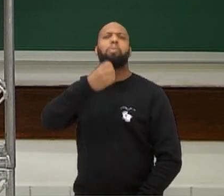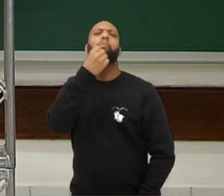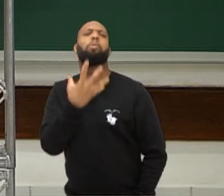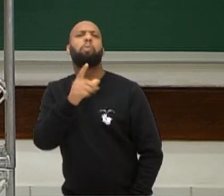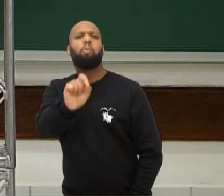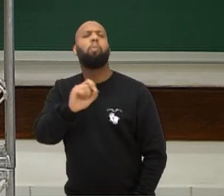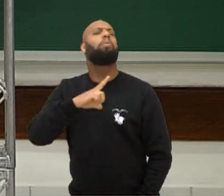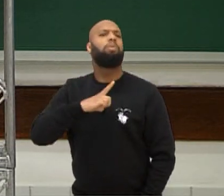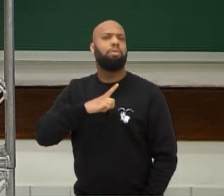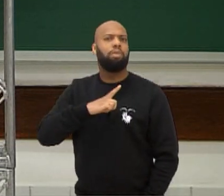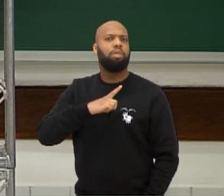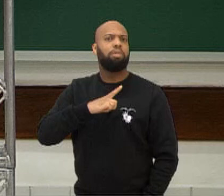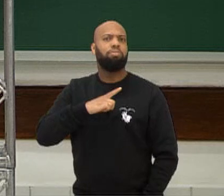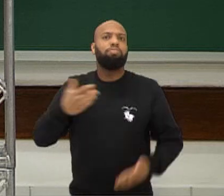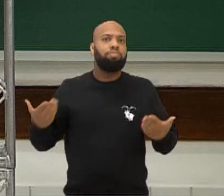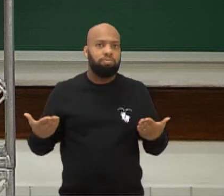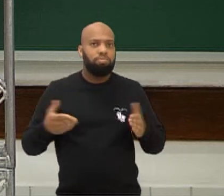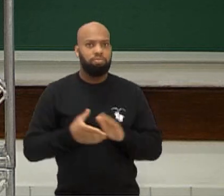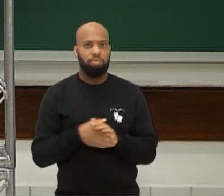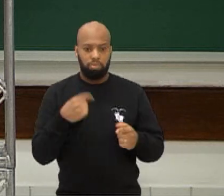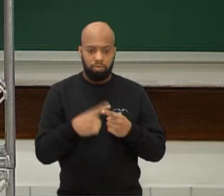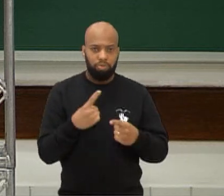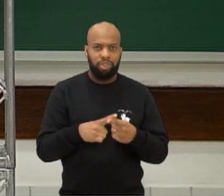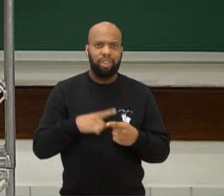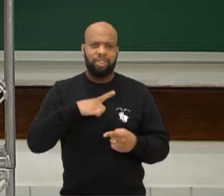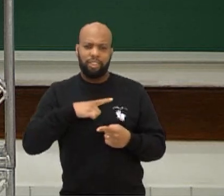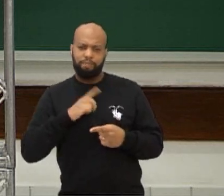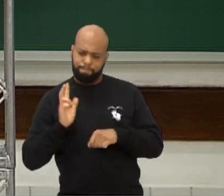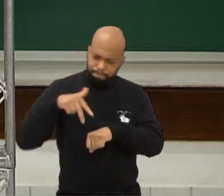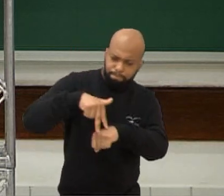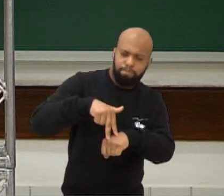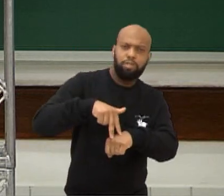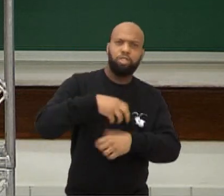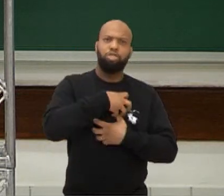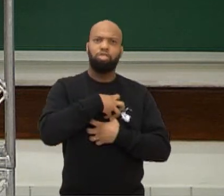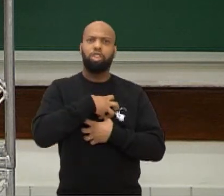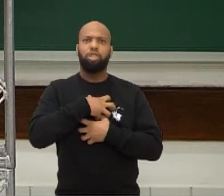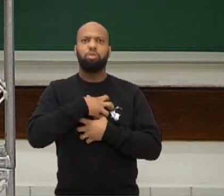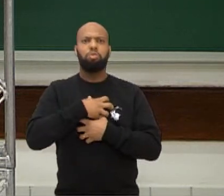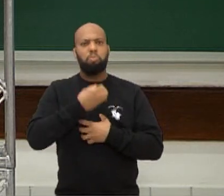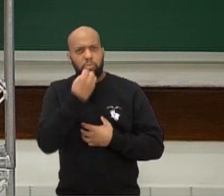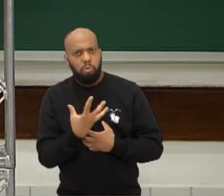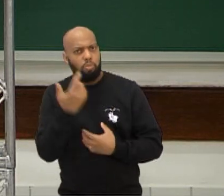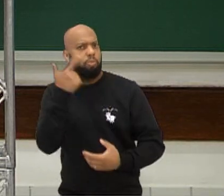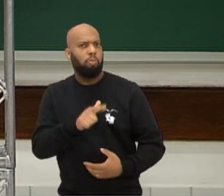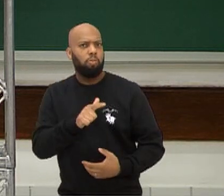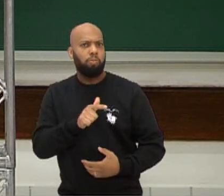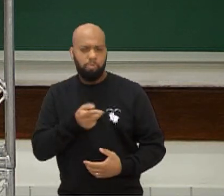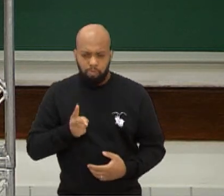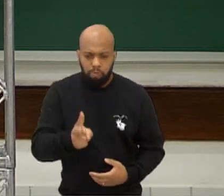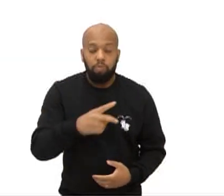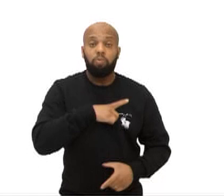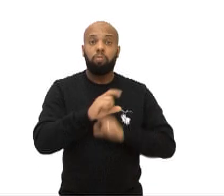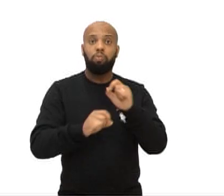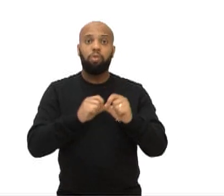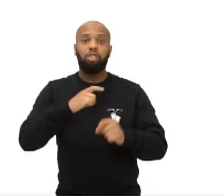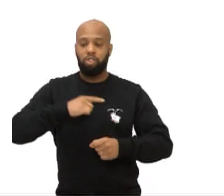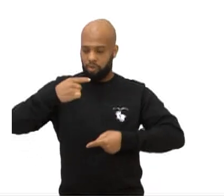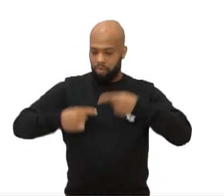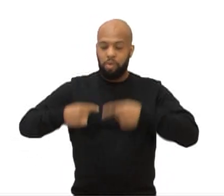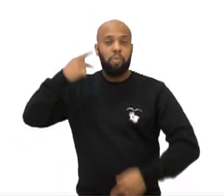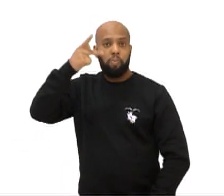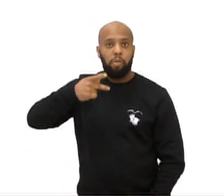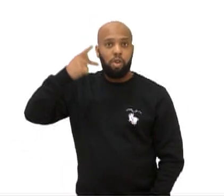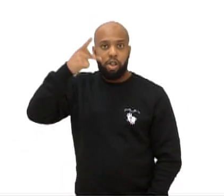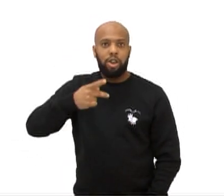bom? Tinha que fez ela realmente se sustentar e funcionar de uma maneira legal. Ela tinha uma